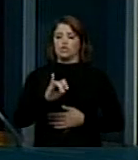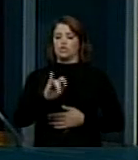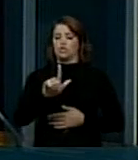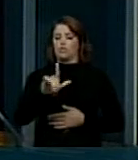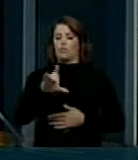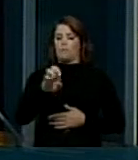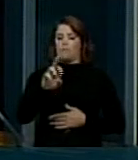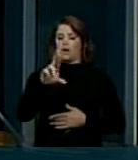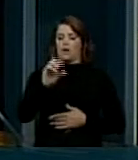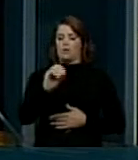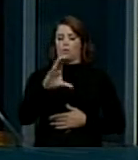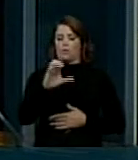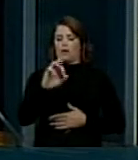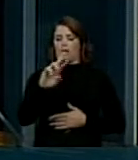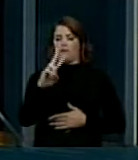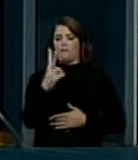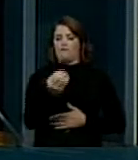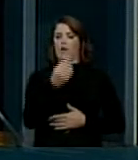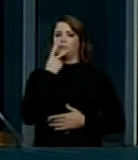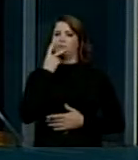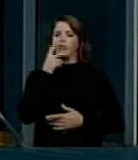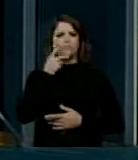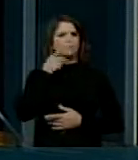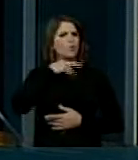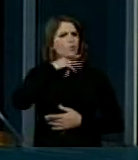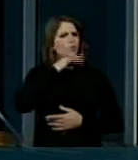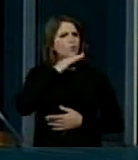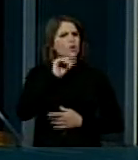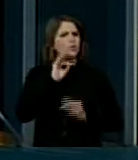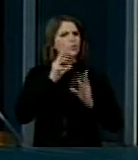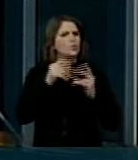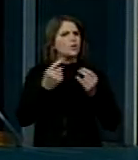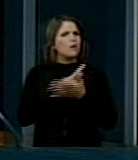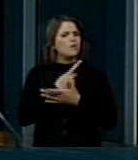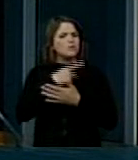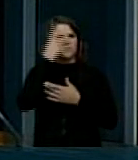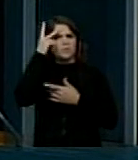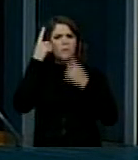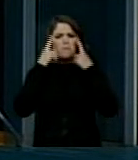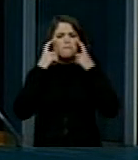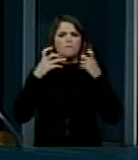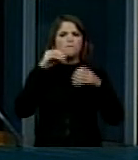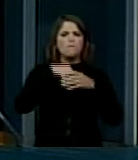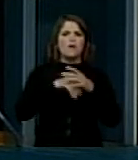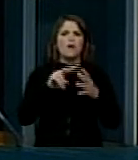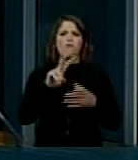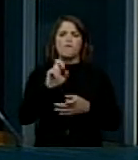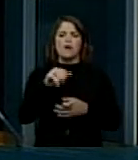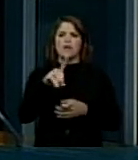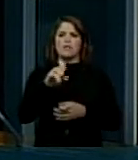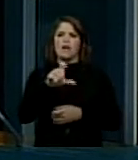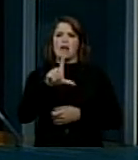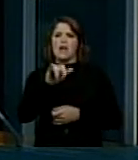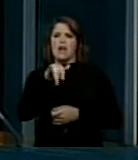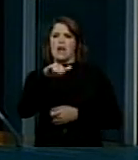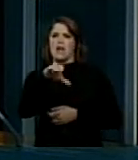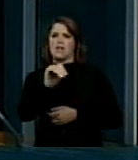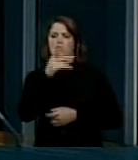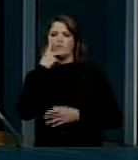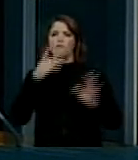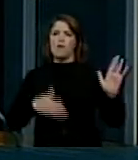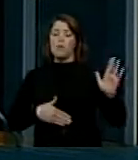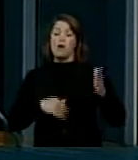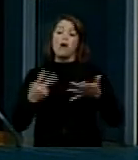Carvalho, condenando, e eu concordo com ele, o ato de vandalismo que ocorreu lá. Por quê? Porque os fatos